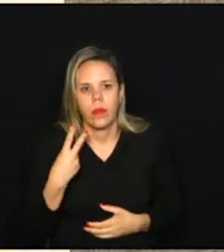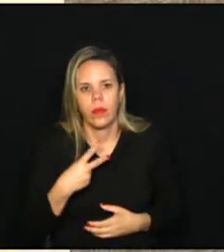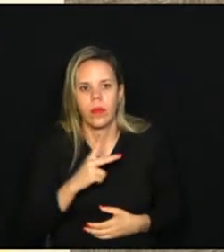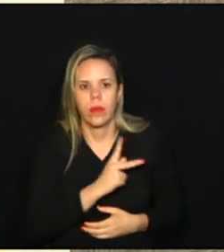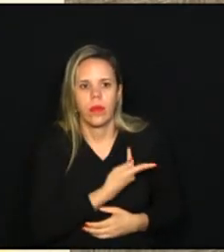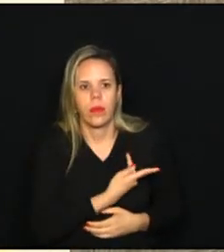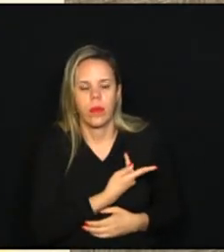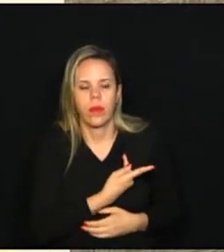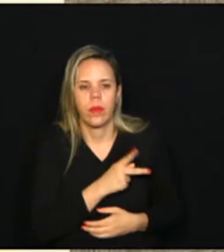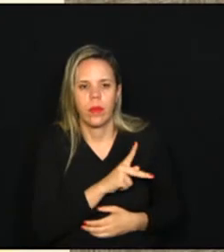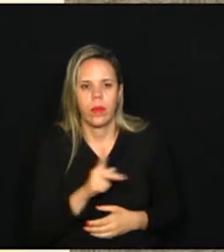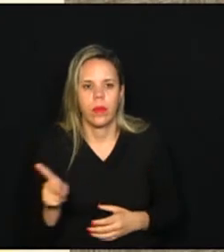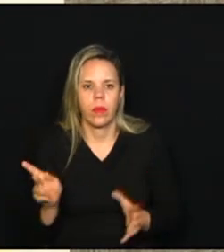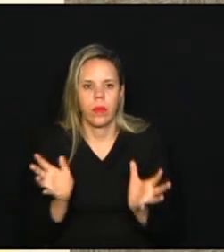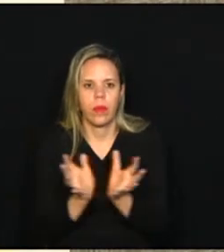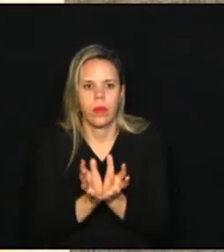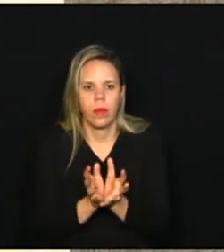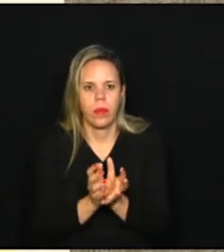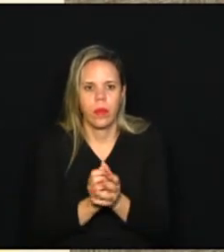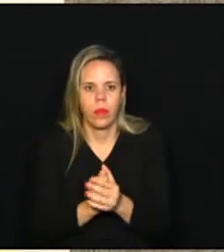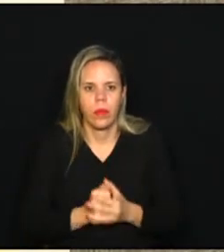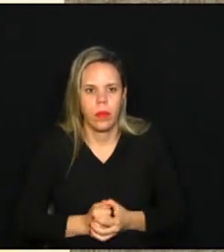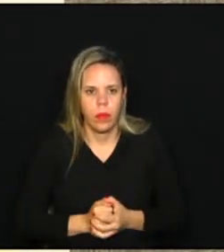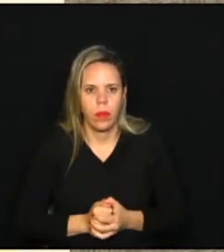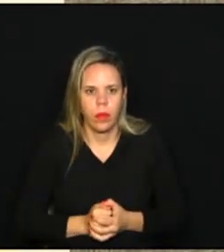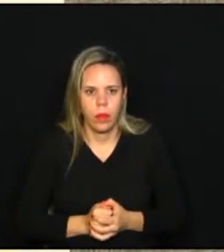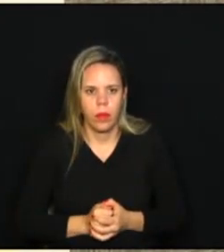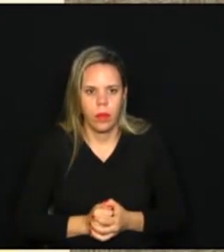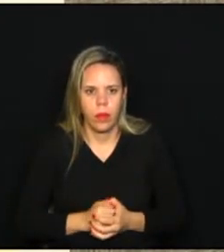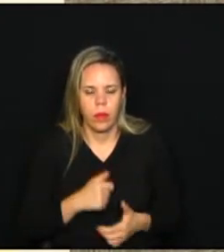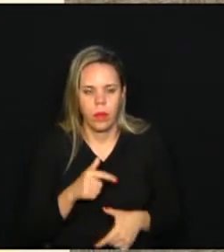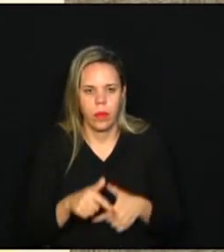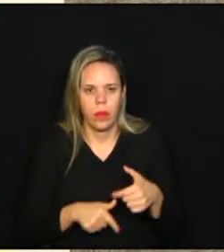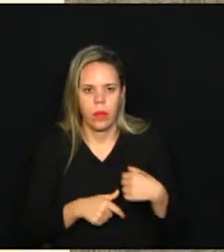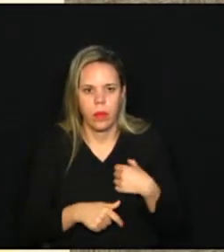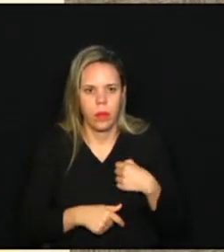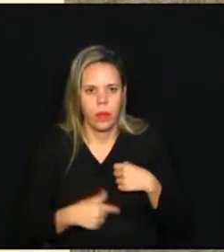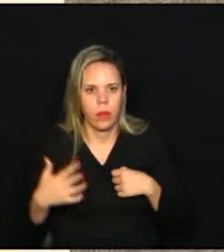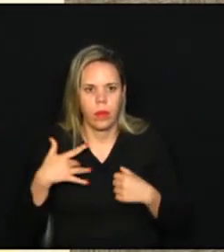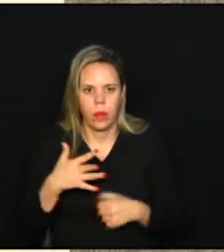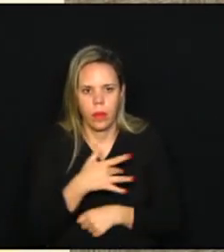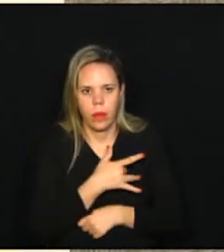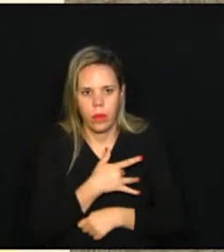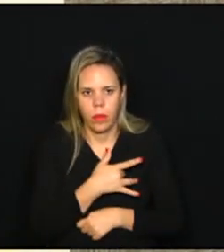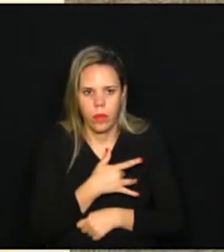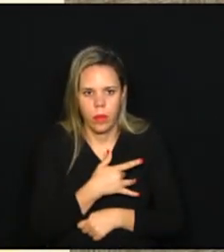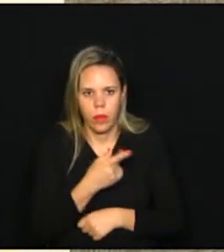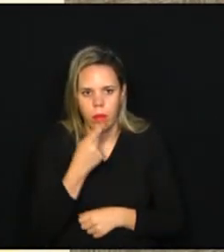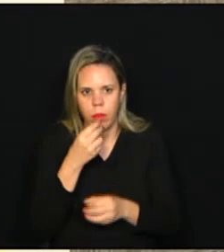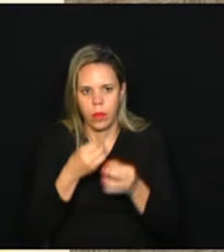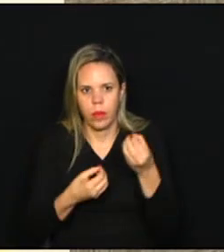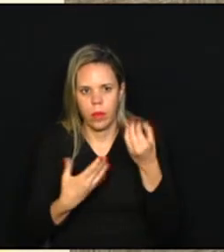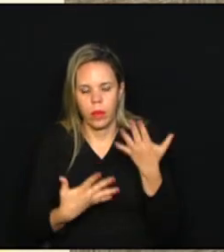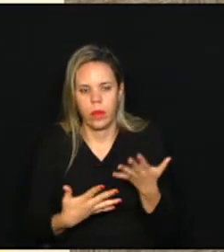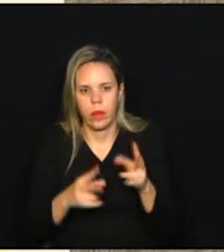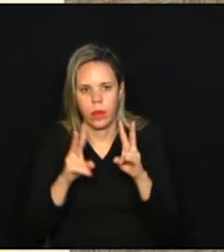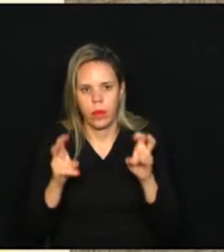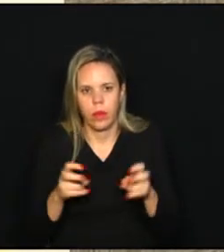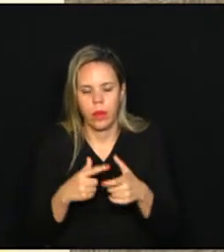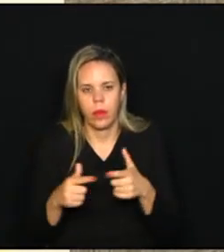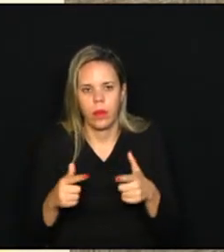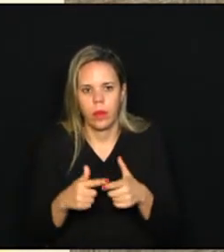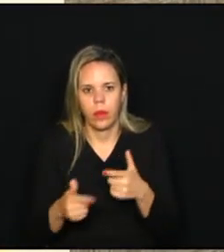Haddad, que é o presidente da comissão permanente, não é, de saúde, enfim, falou muito a respeito desta situação